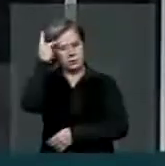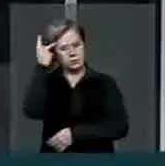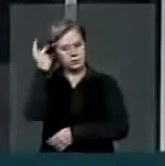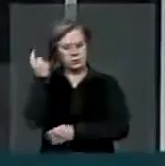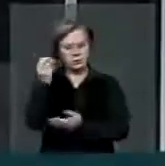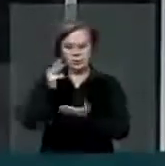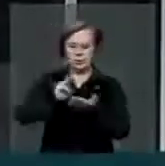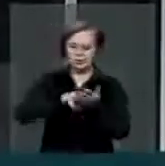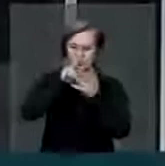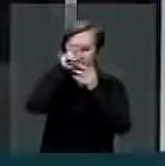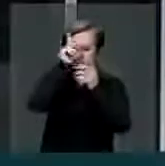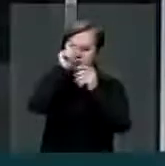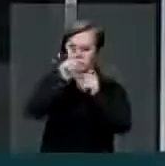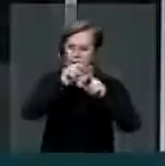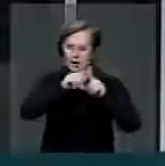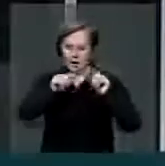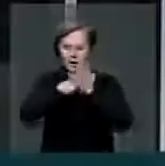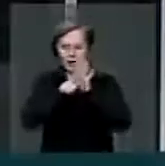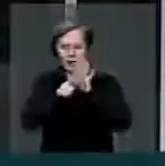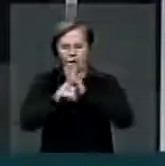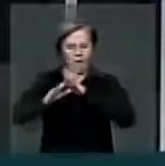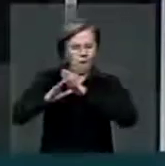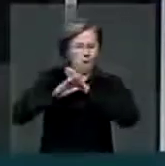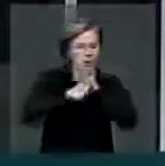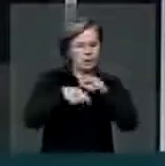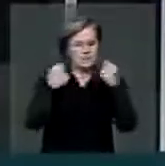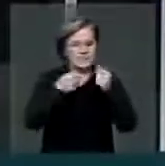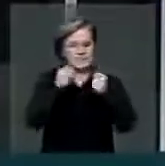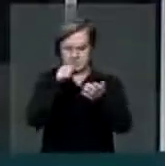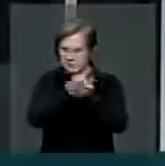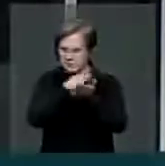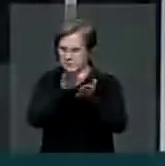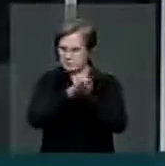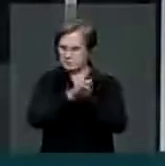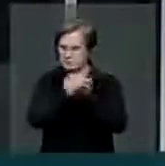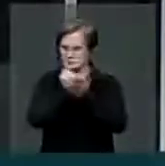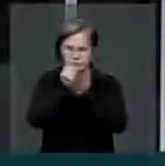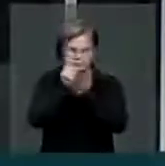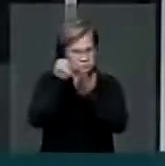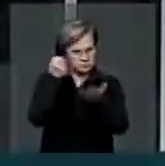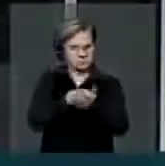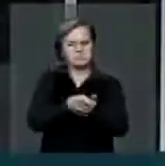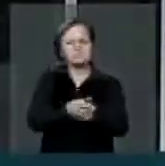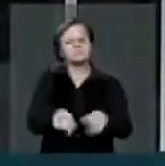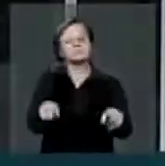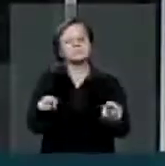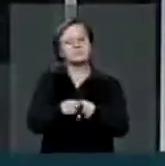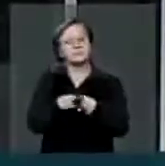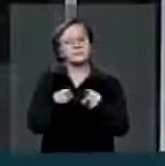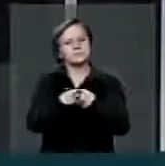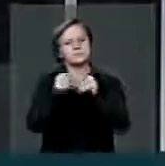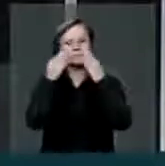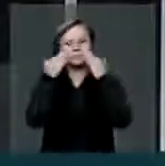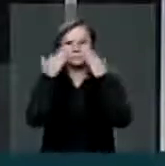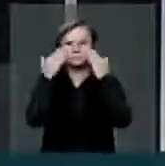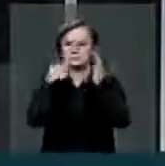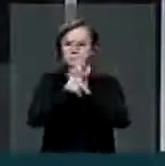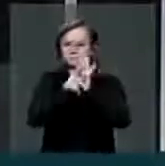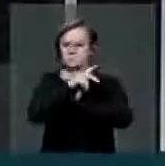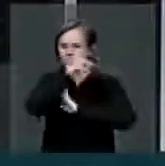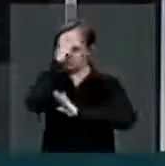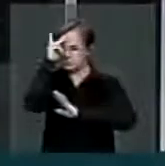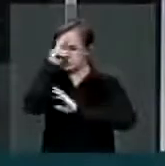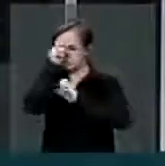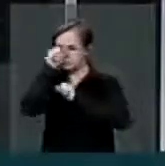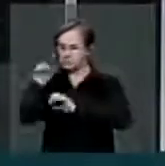Poder Executivo que se envolva em corrupção, deve ser exemplarmente punido, mas isso deve servir também para membros do Poder Judiciário,